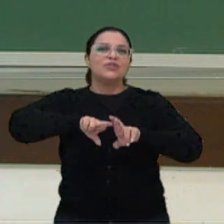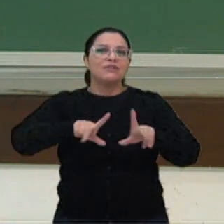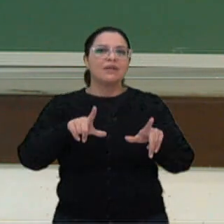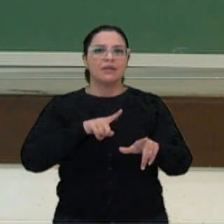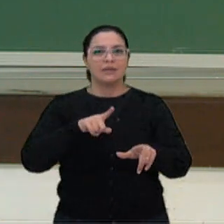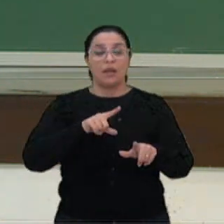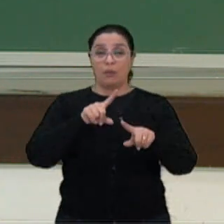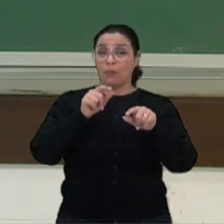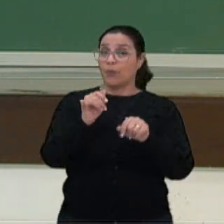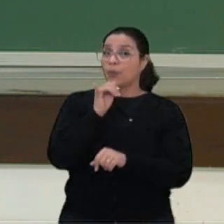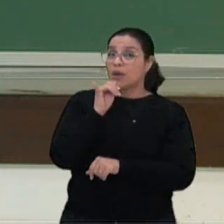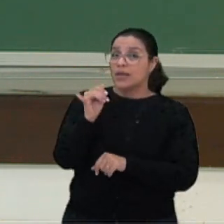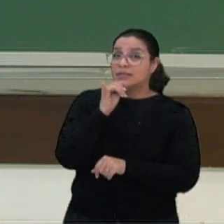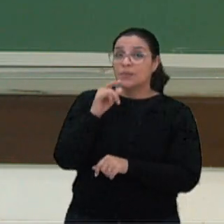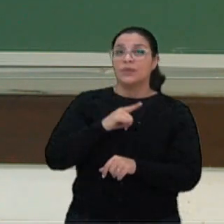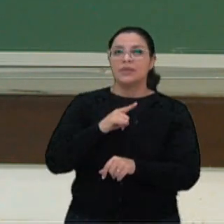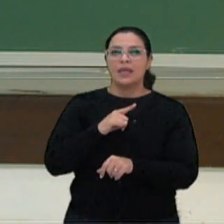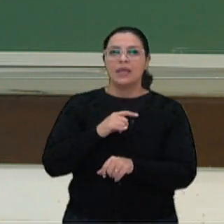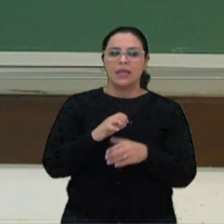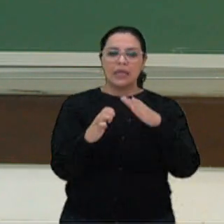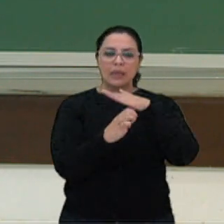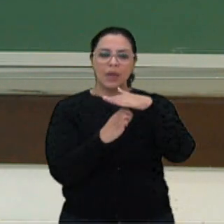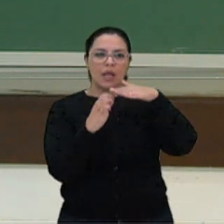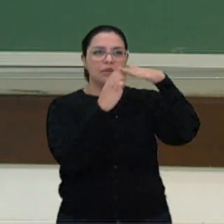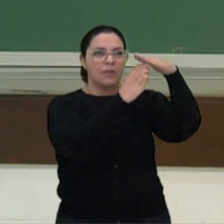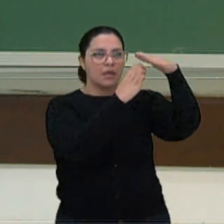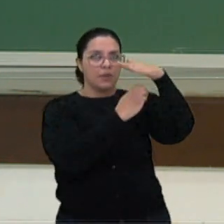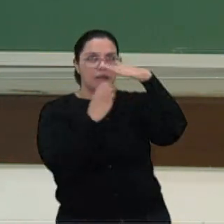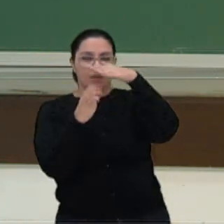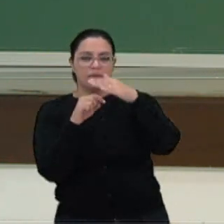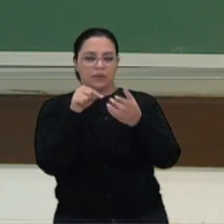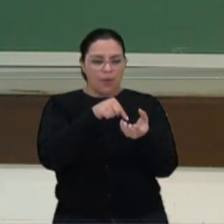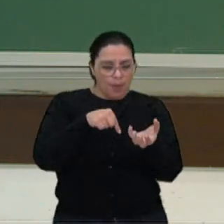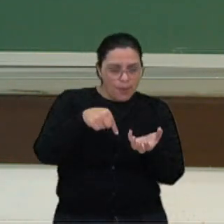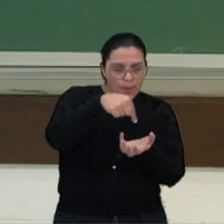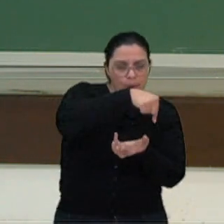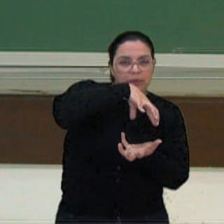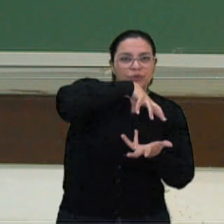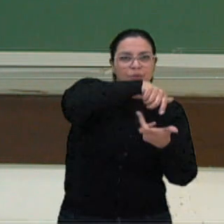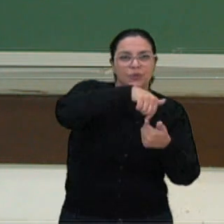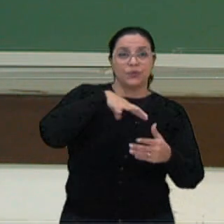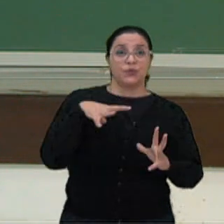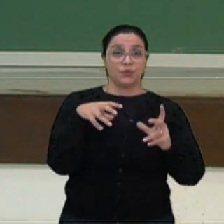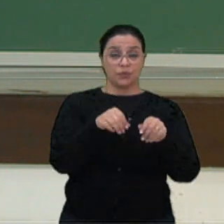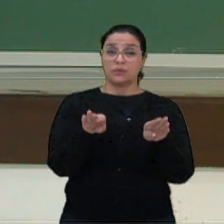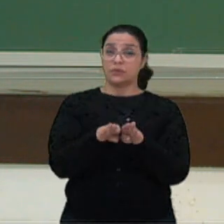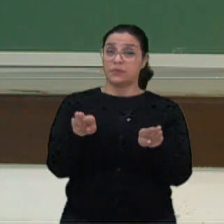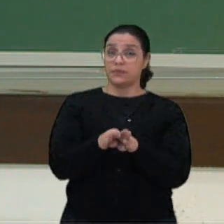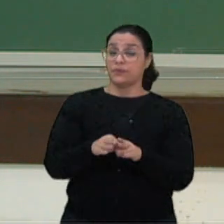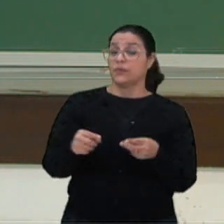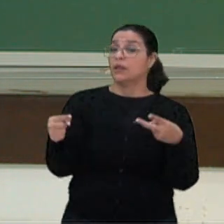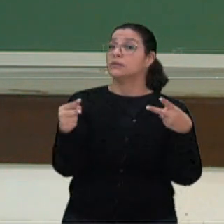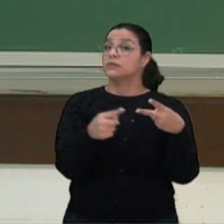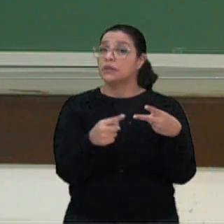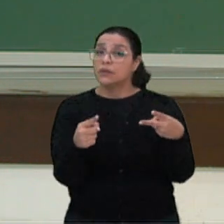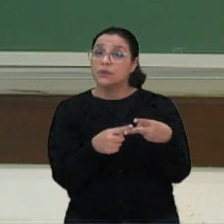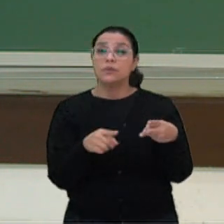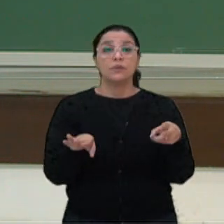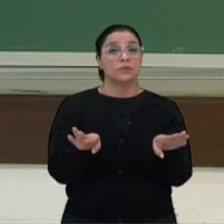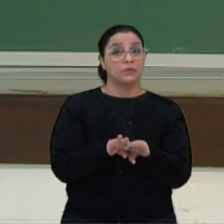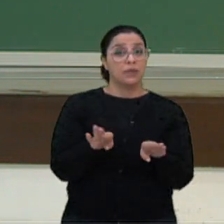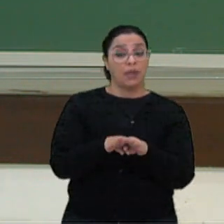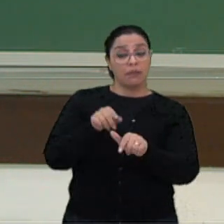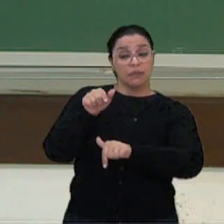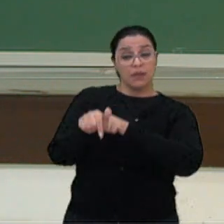por exemplo, espalhar filiais pelo mundo, certo? Outro fator que influencia aqui nessa questão